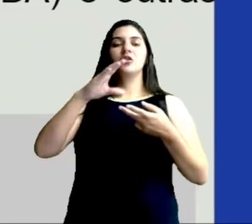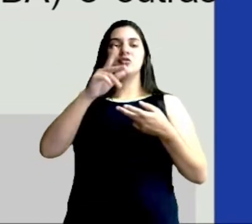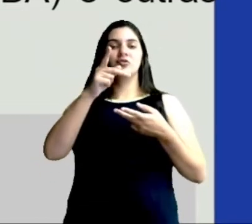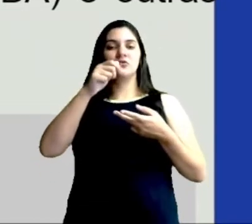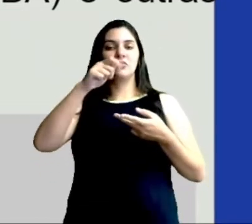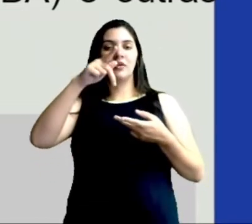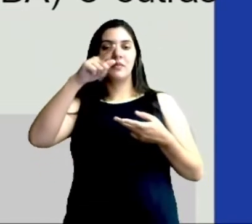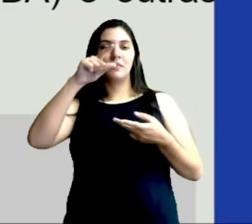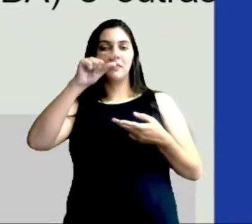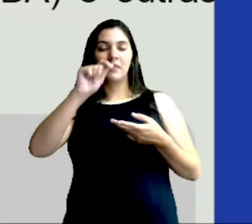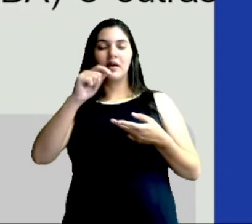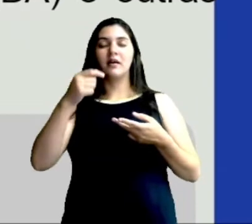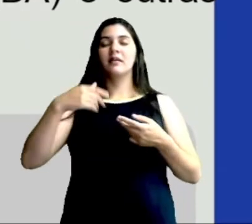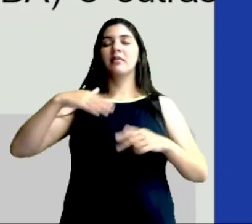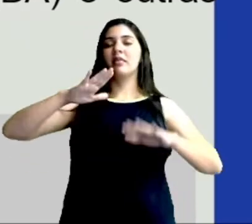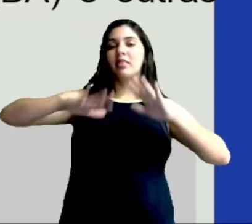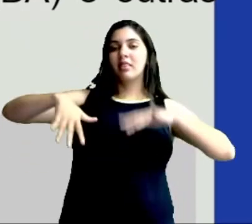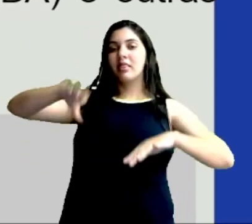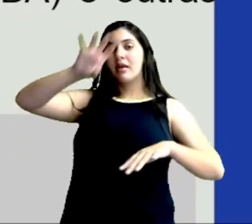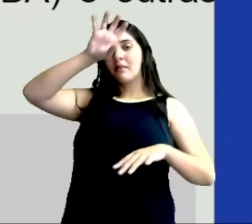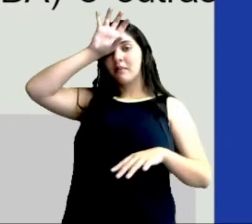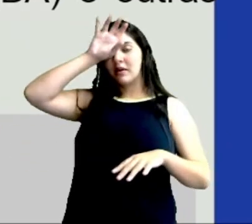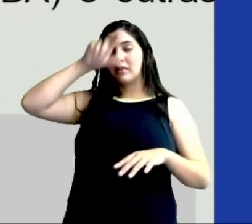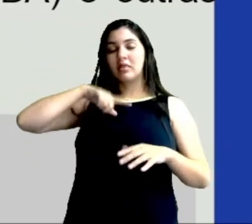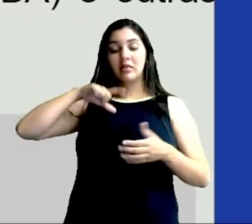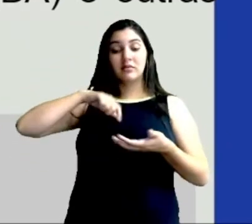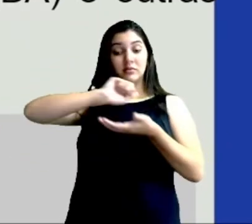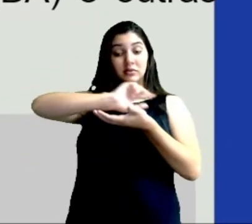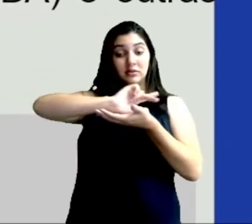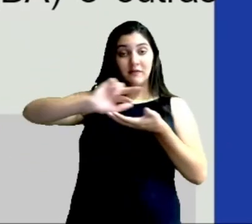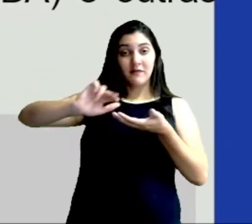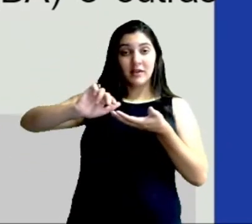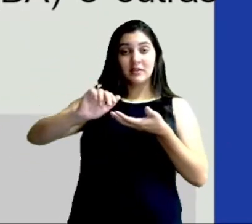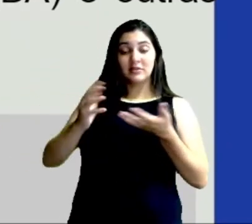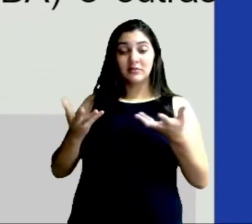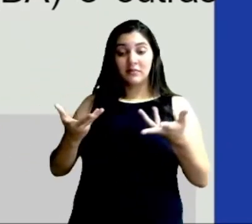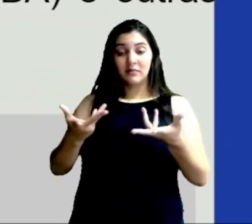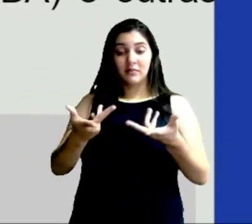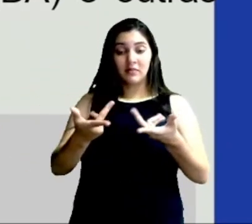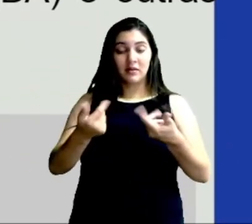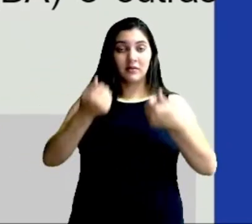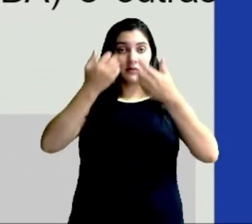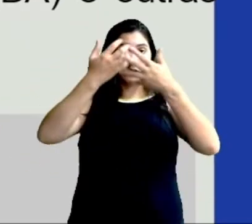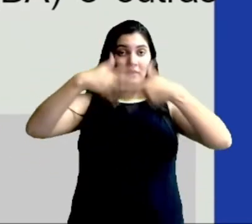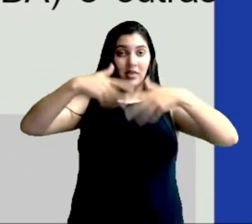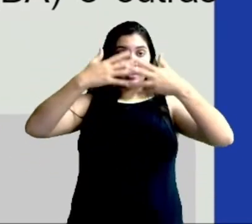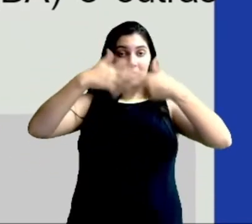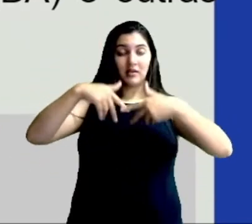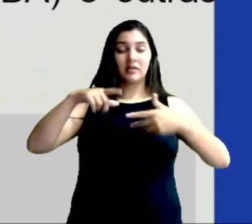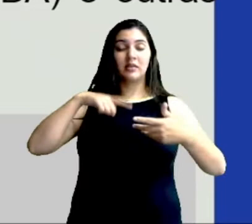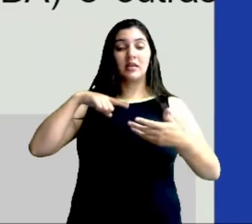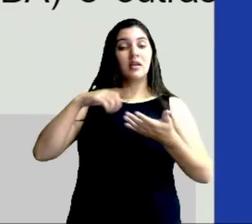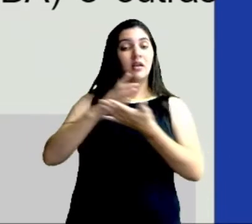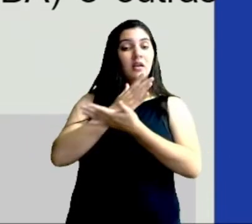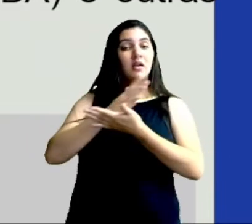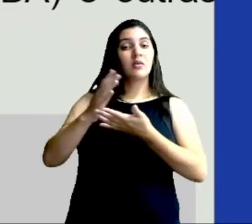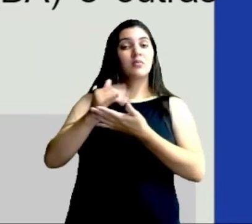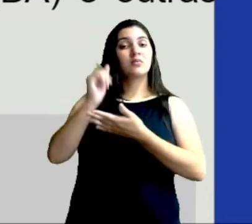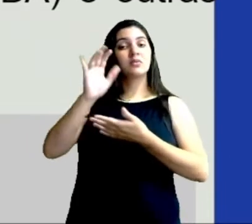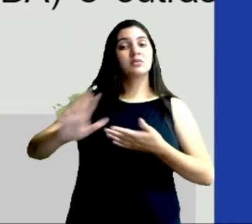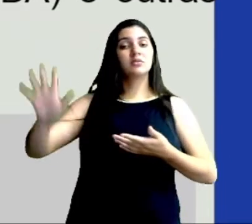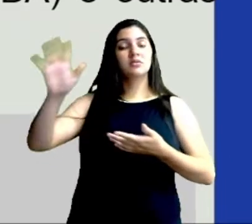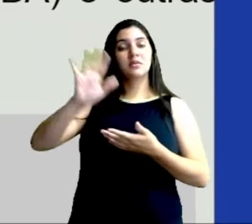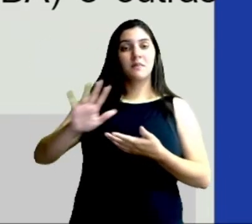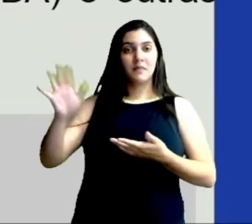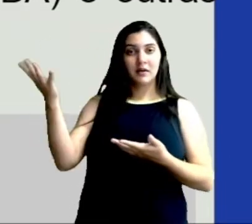na Bahia, e outras incontáveis maravilhas naturais. E eu trouxe para vocês também algumas imagens aqui da região Nordeste,